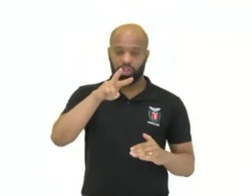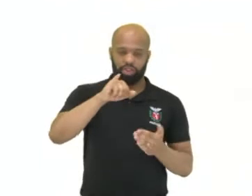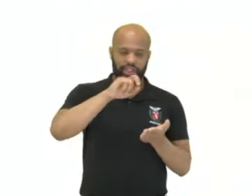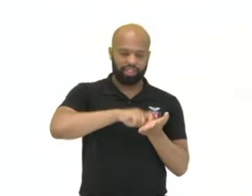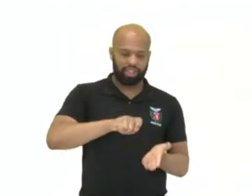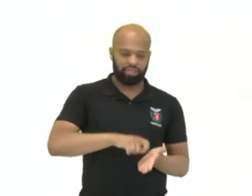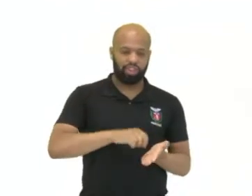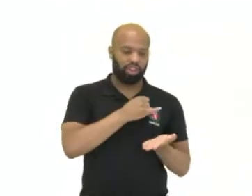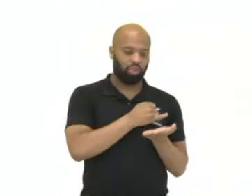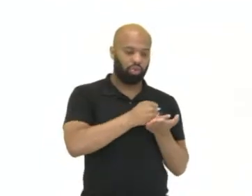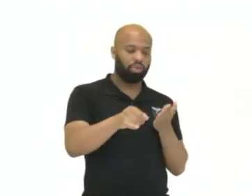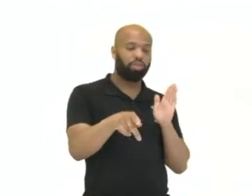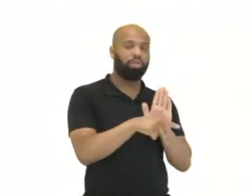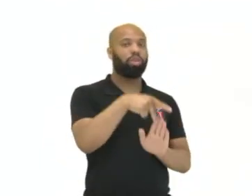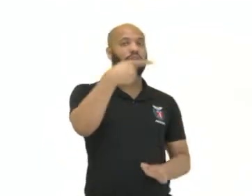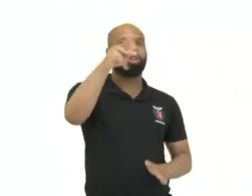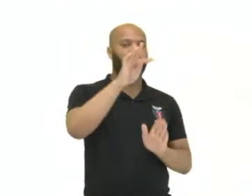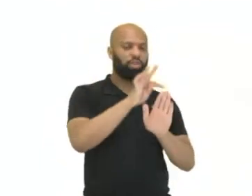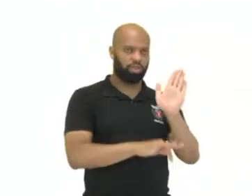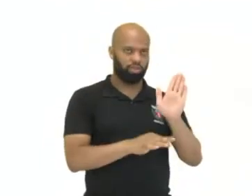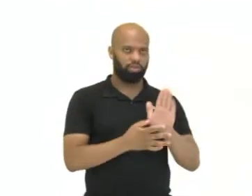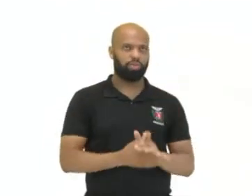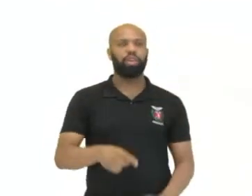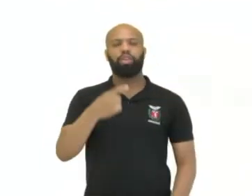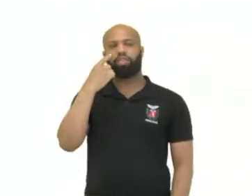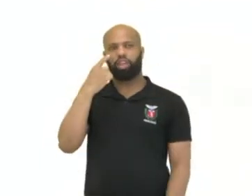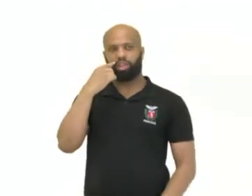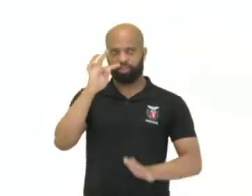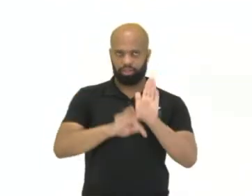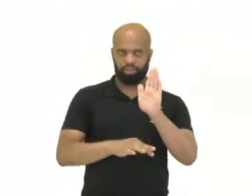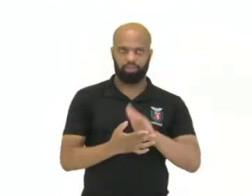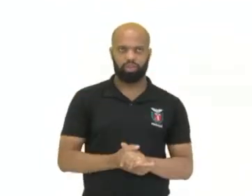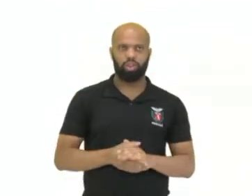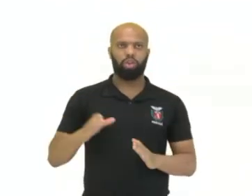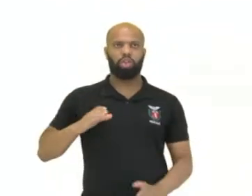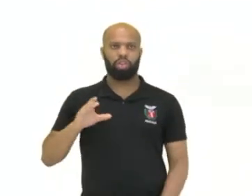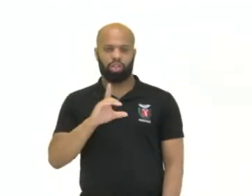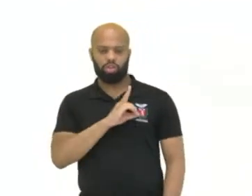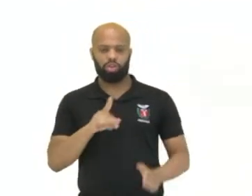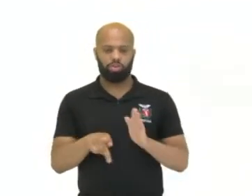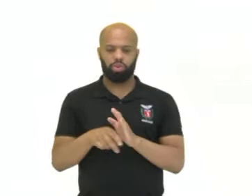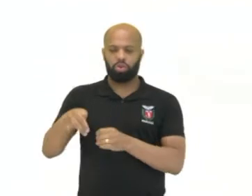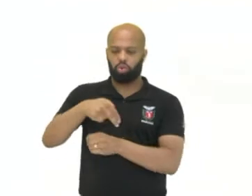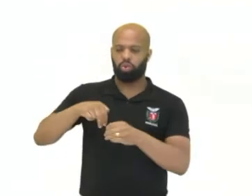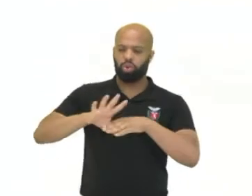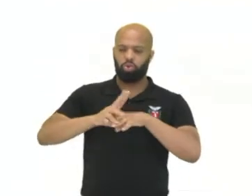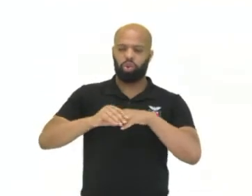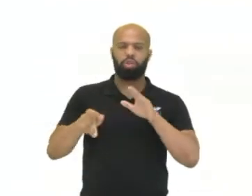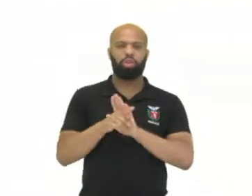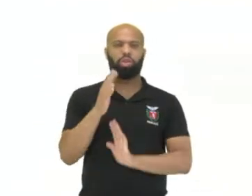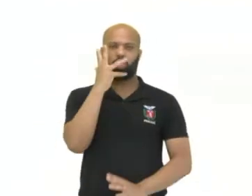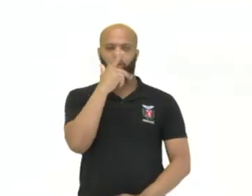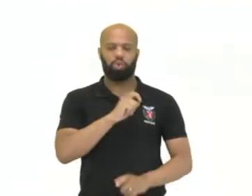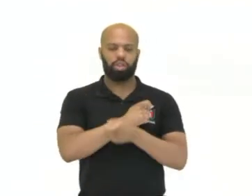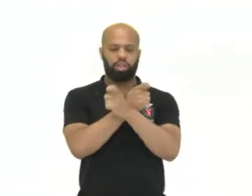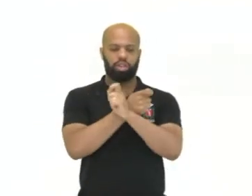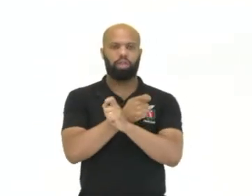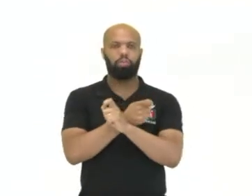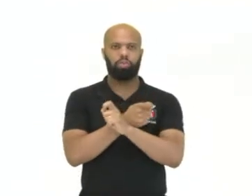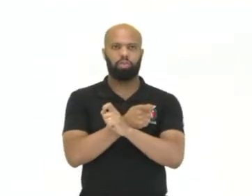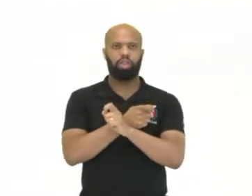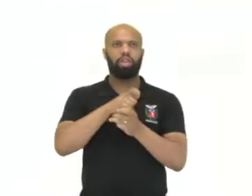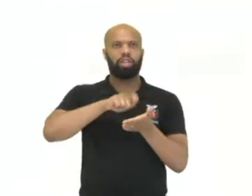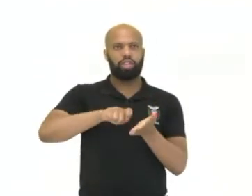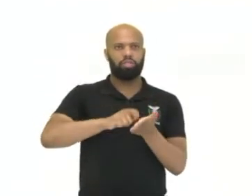a introdução do seu texto. Aqui o recorte. Coordenadora do Núcleo de Doenças de Beleza da PUC, autora